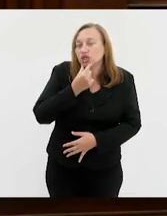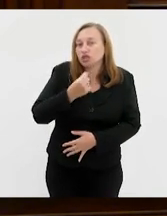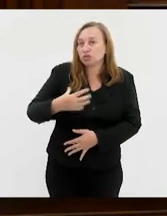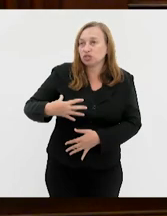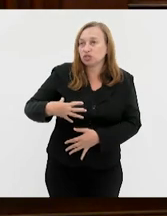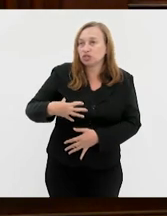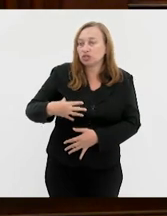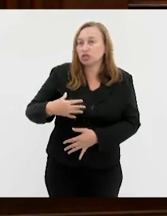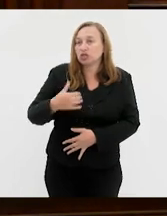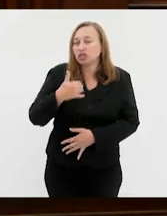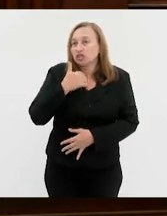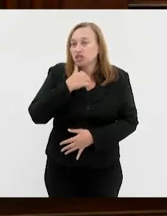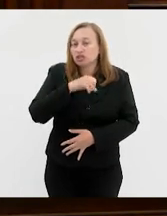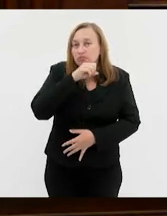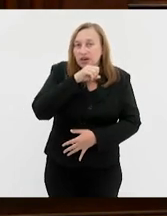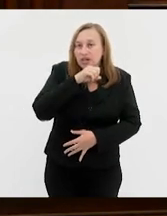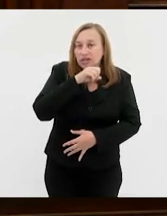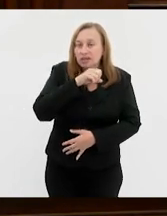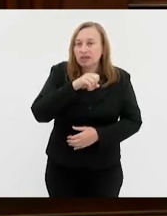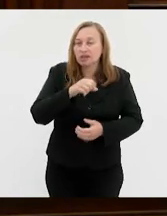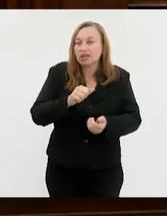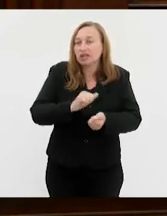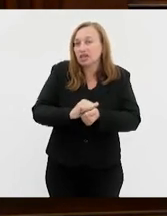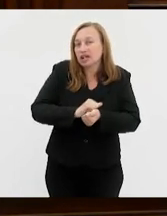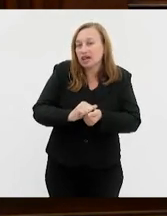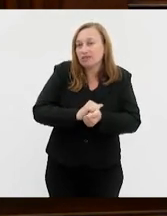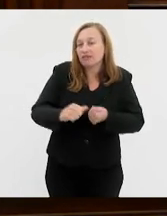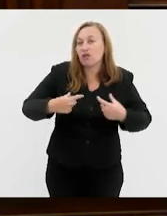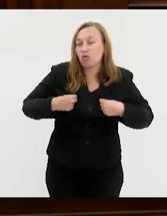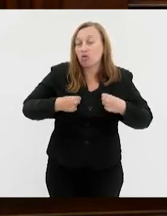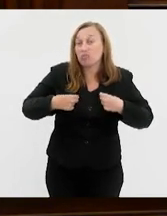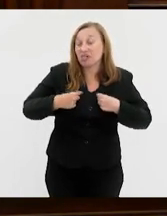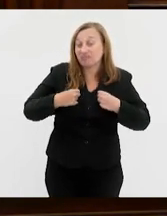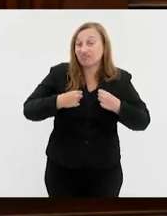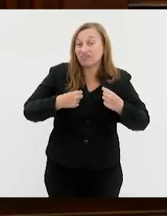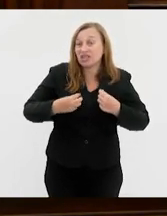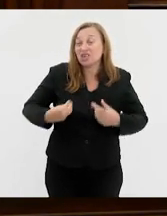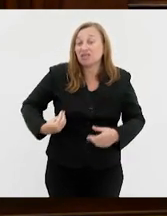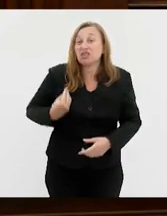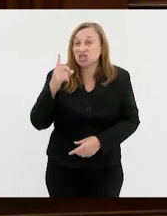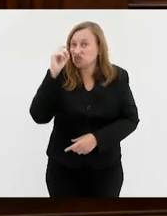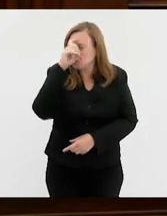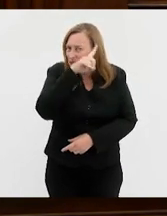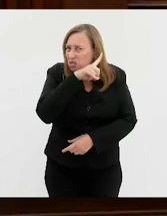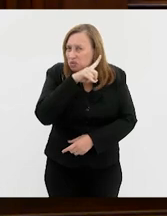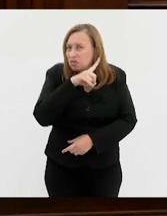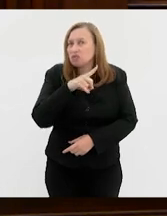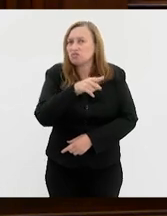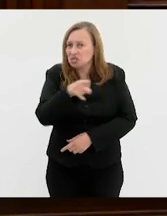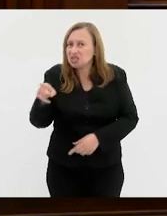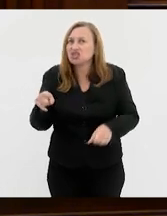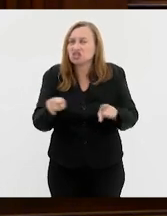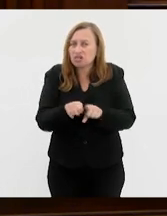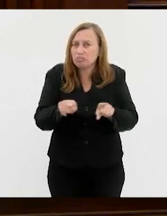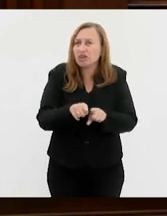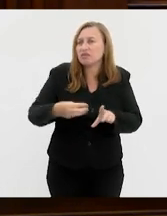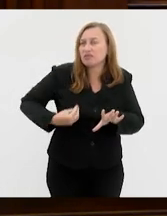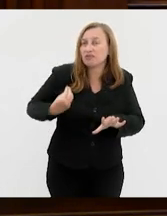uma vida muito difícil que muitos de nós aqui também passamos, mas que a gente